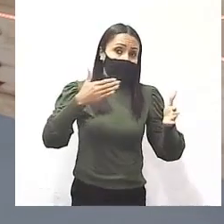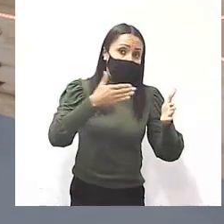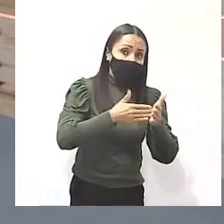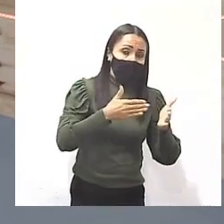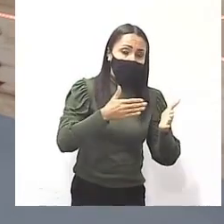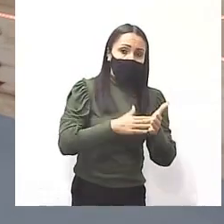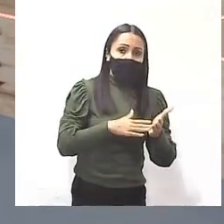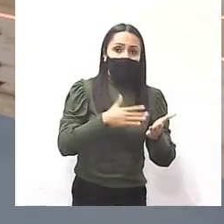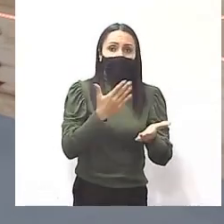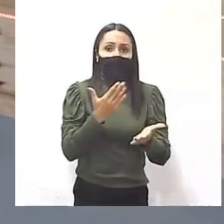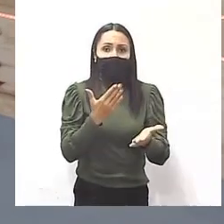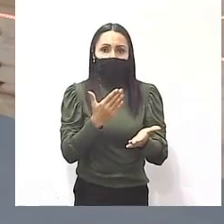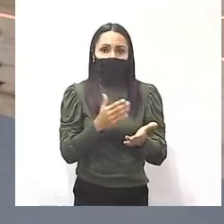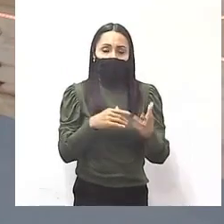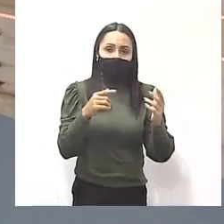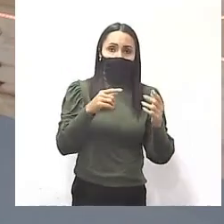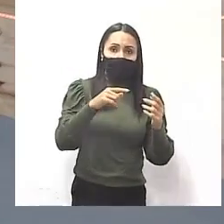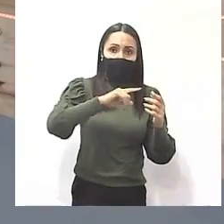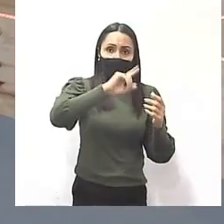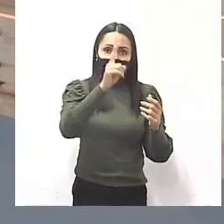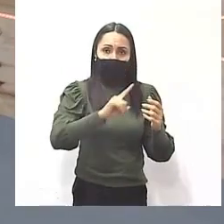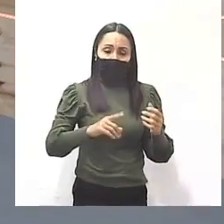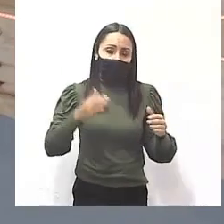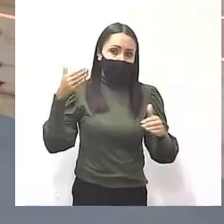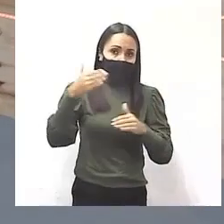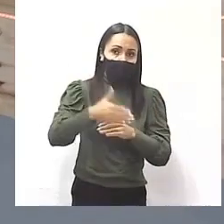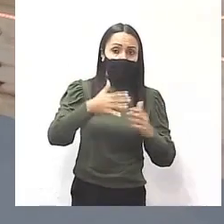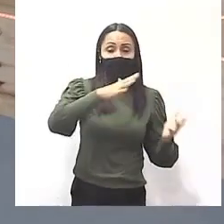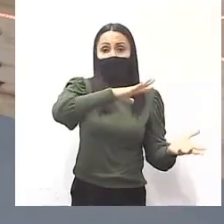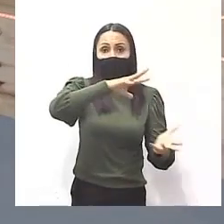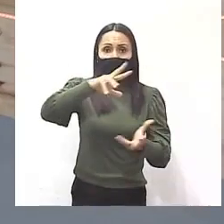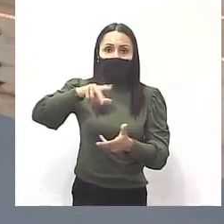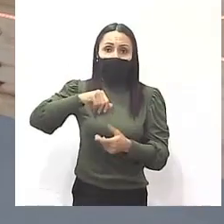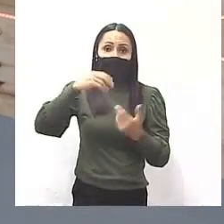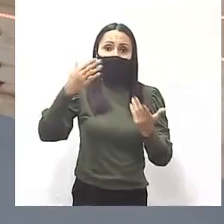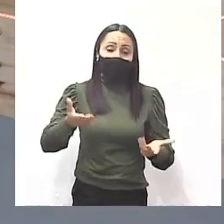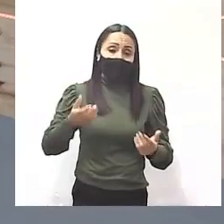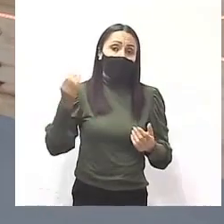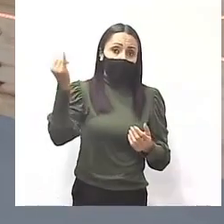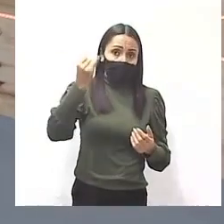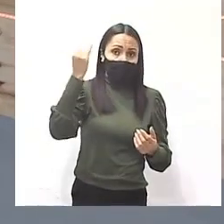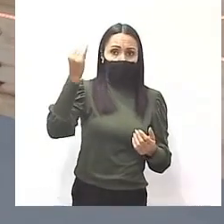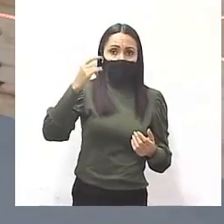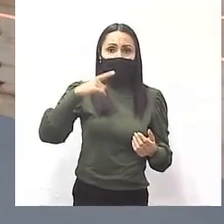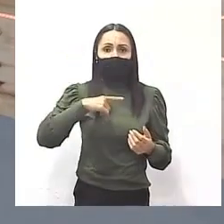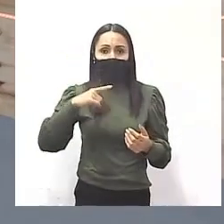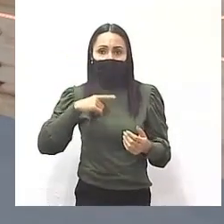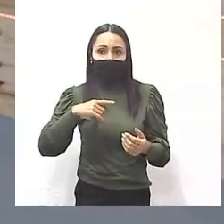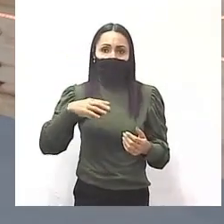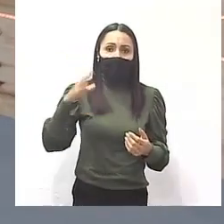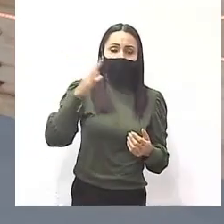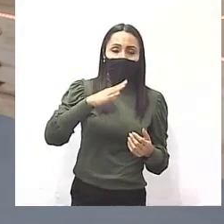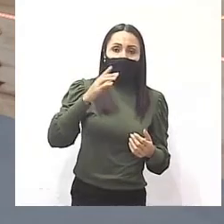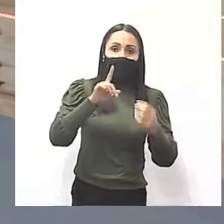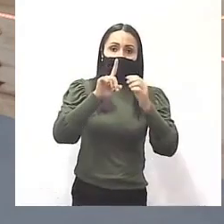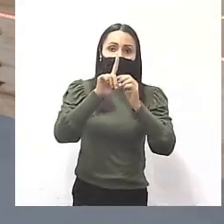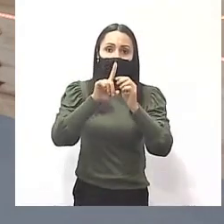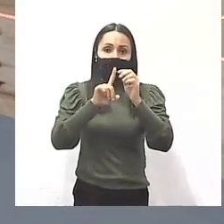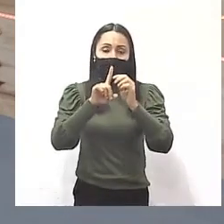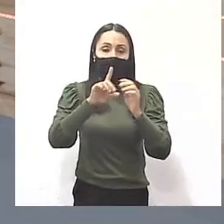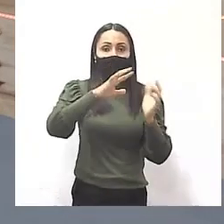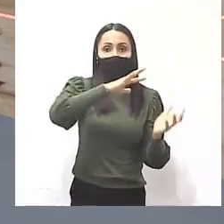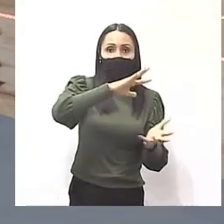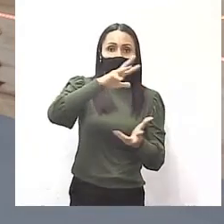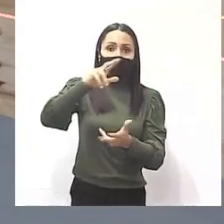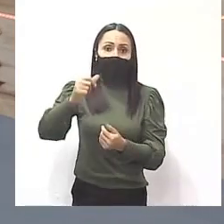alguns raios ele entrem no nosso planeta. E é necessário que tenha esse calor para que a gente tenha uma temperatura média global